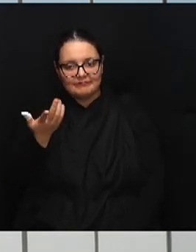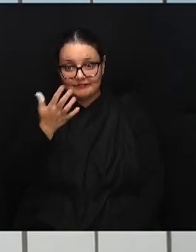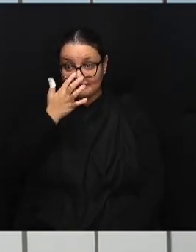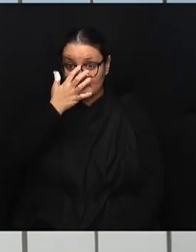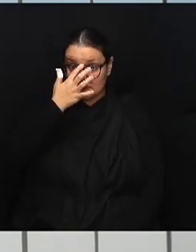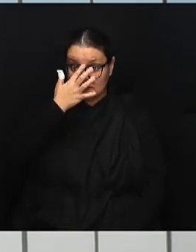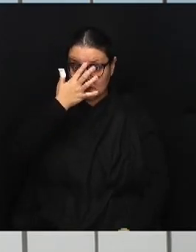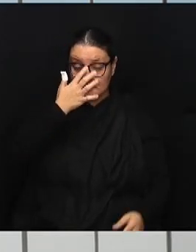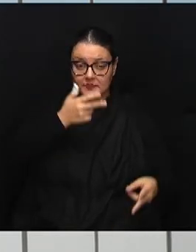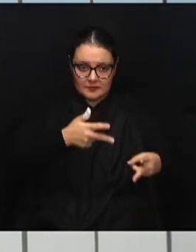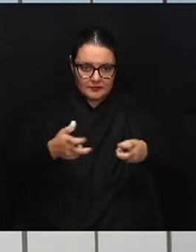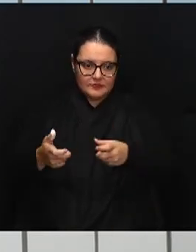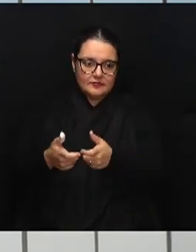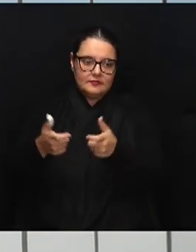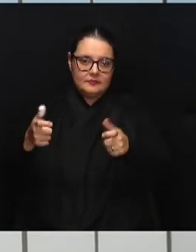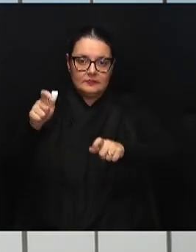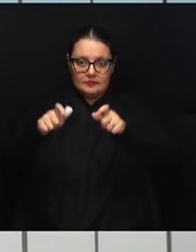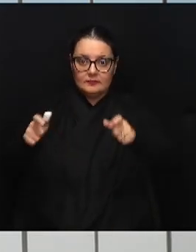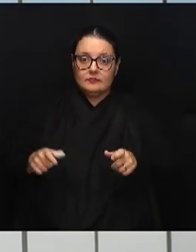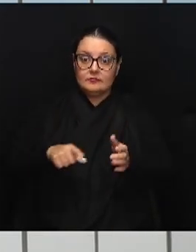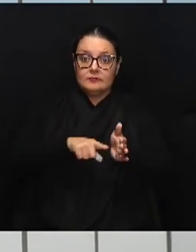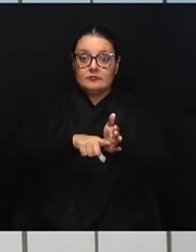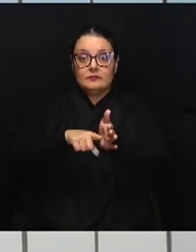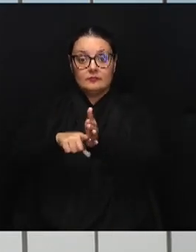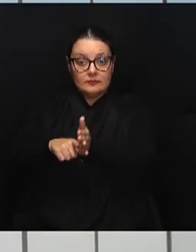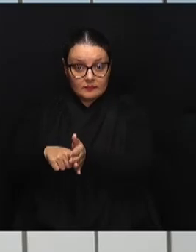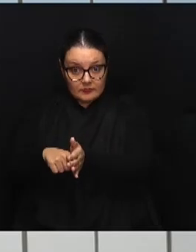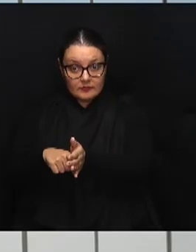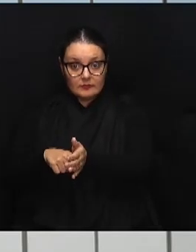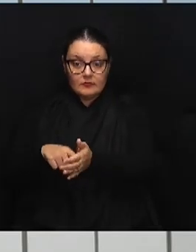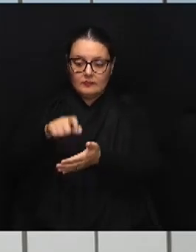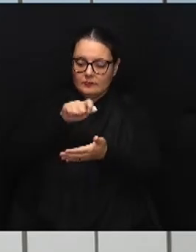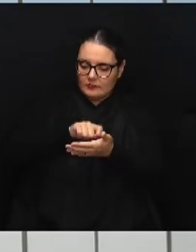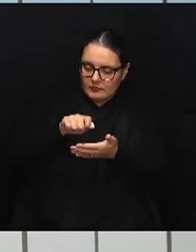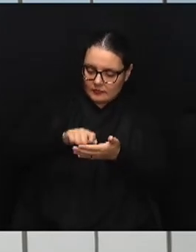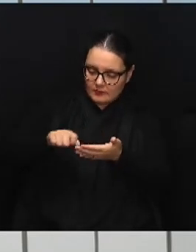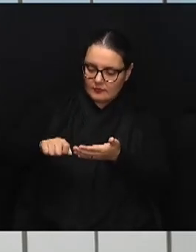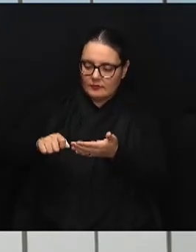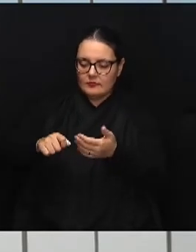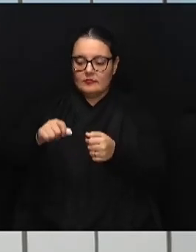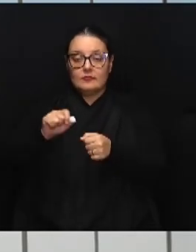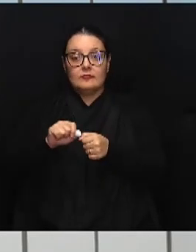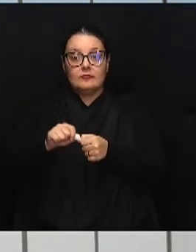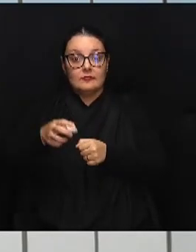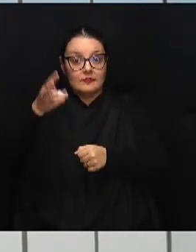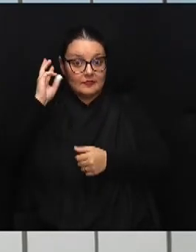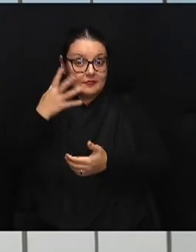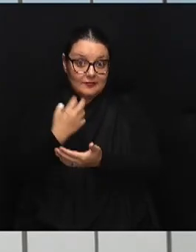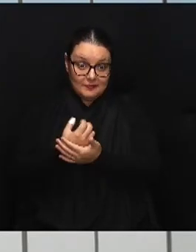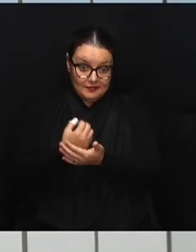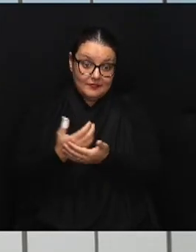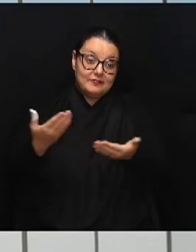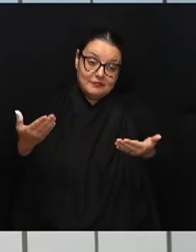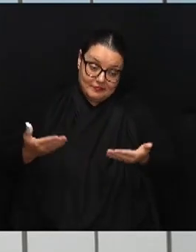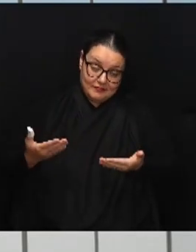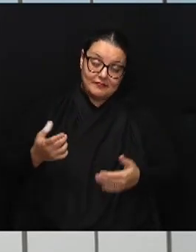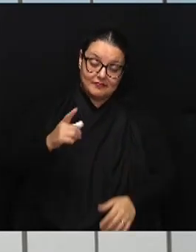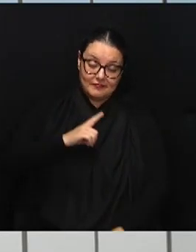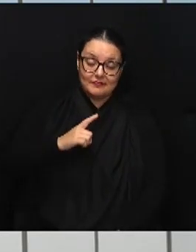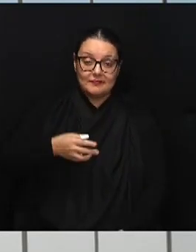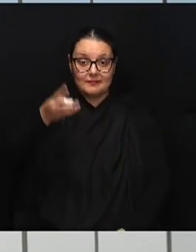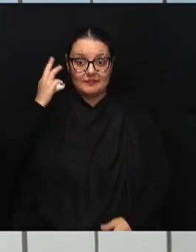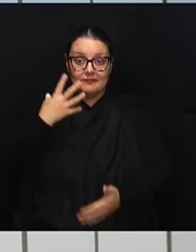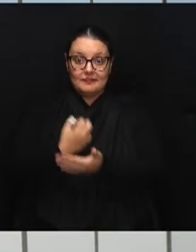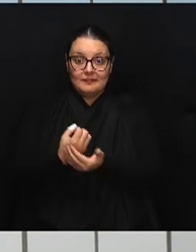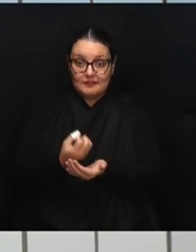percebo também que a maioria das pessoas que pesquisam, que escrevem, que fazem podcasts, hoje nós temos esses canais